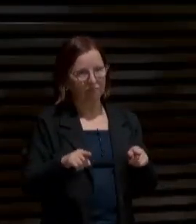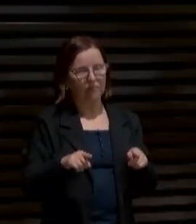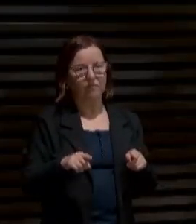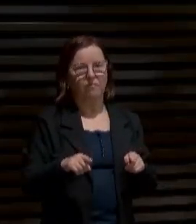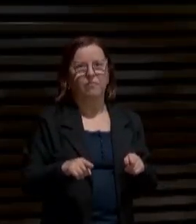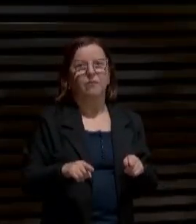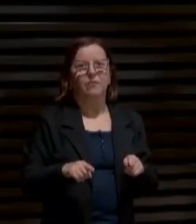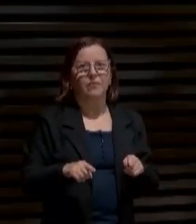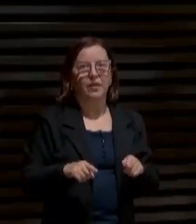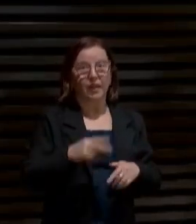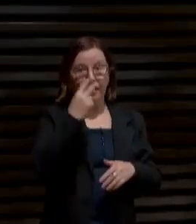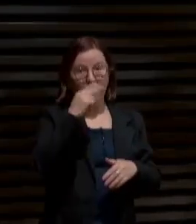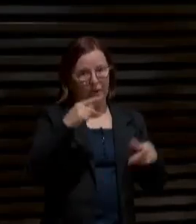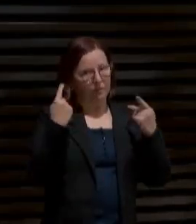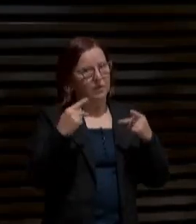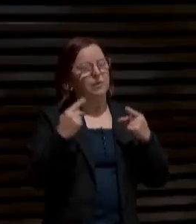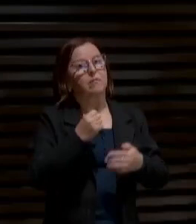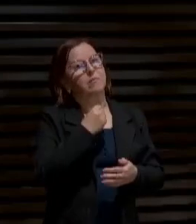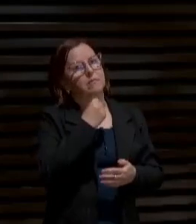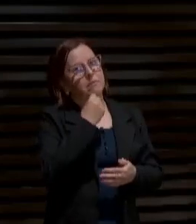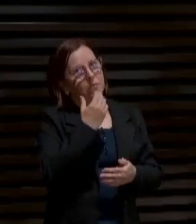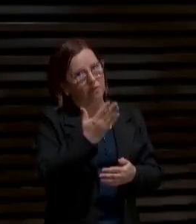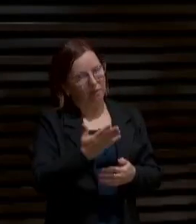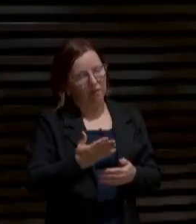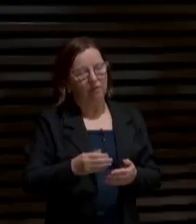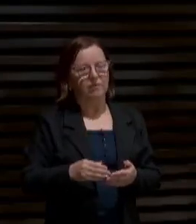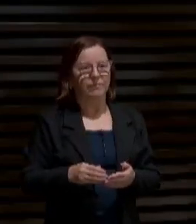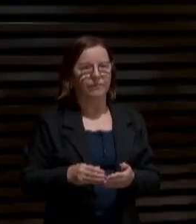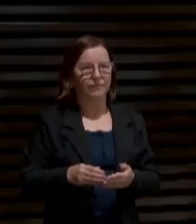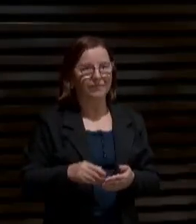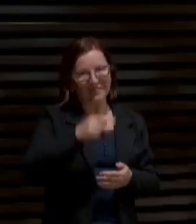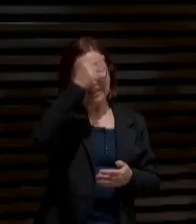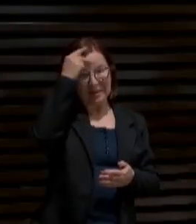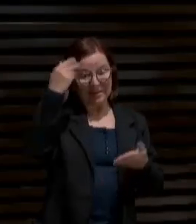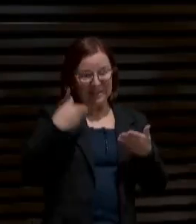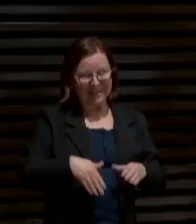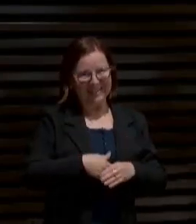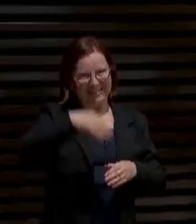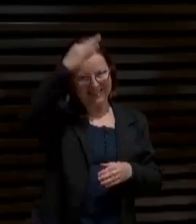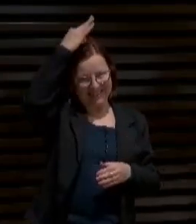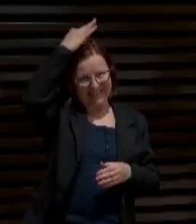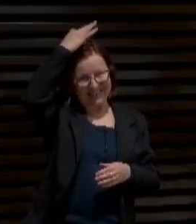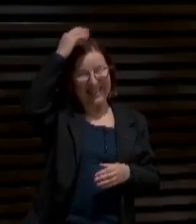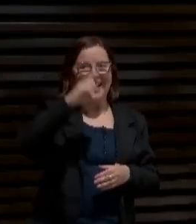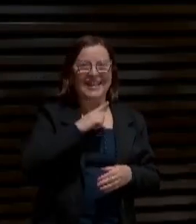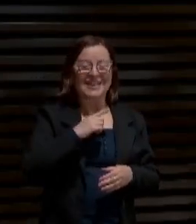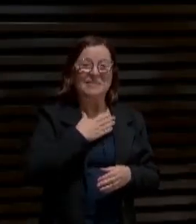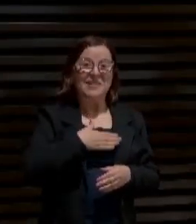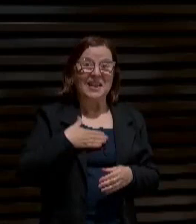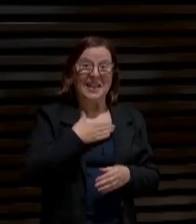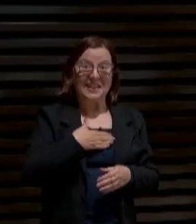ouvir os irmãos estar em comunidade isso é aquele que nasceu de novo que tem a vida de Cristo Ele tem prazer